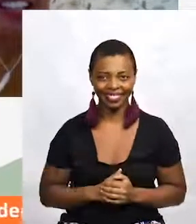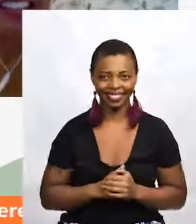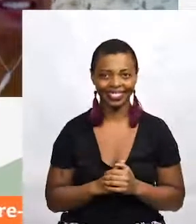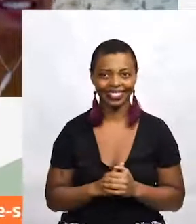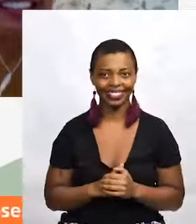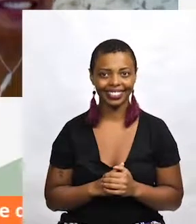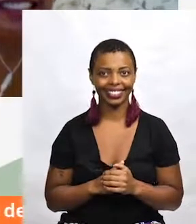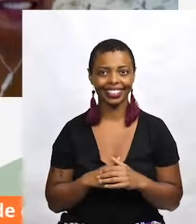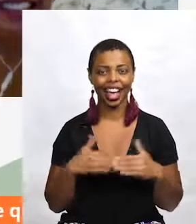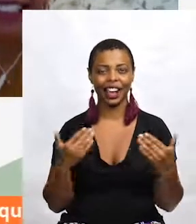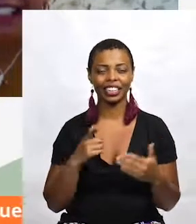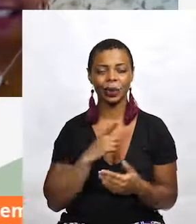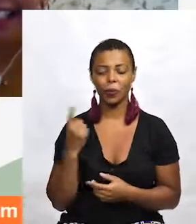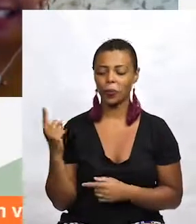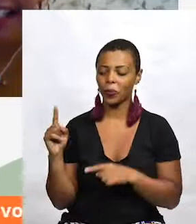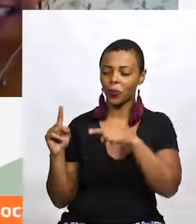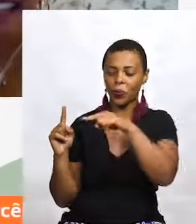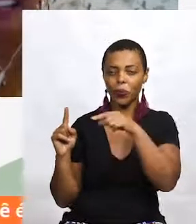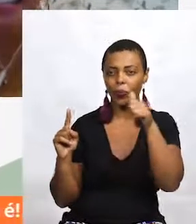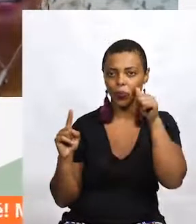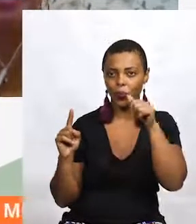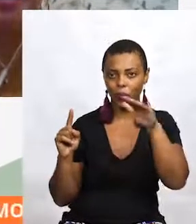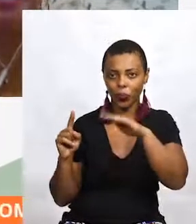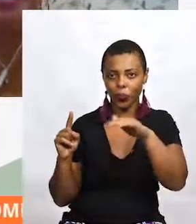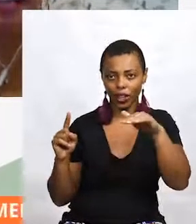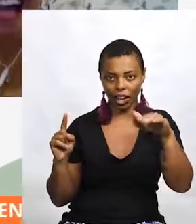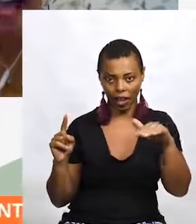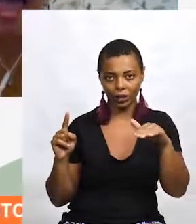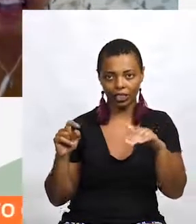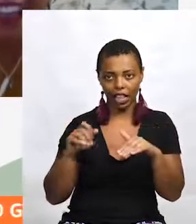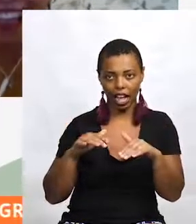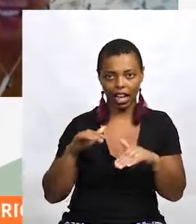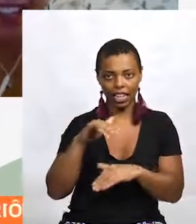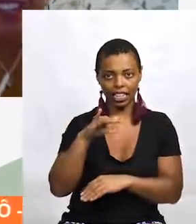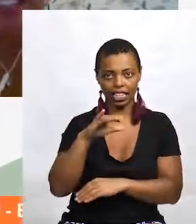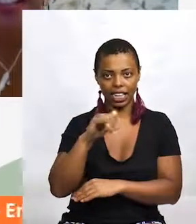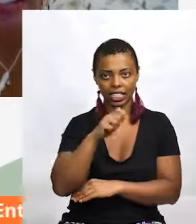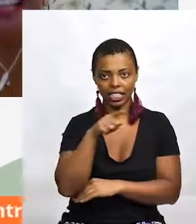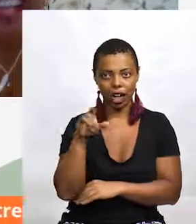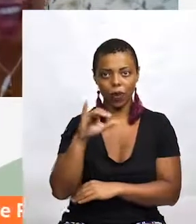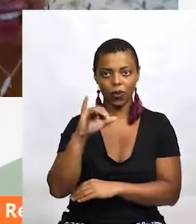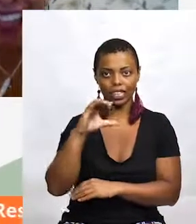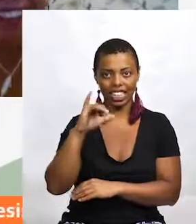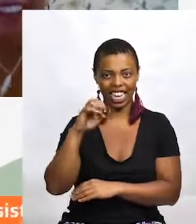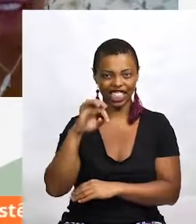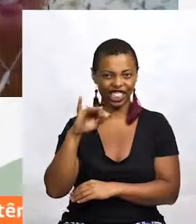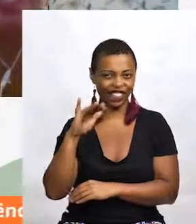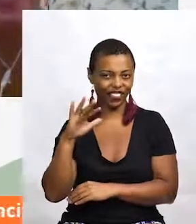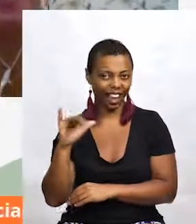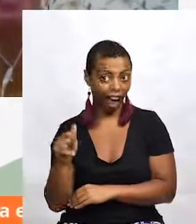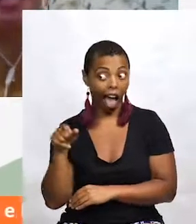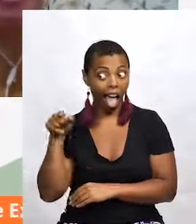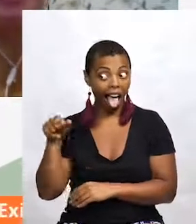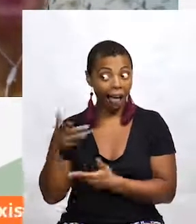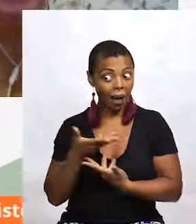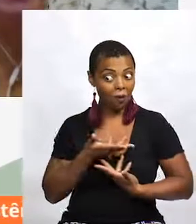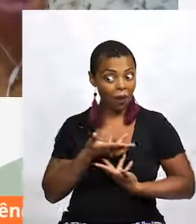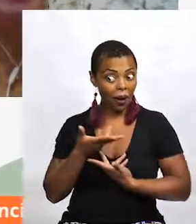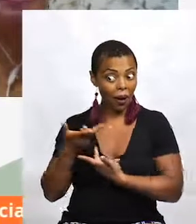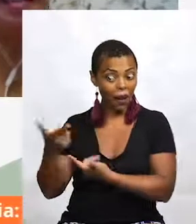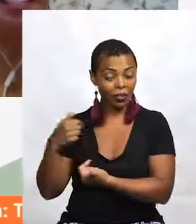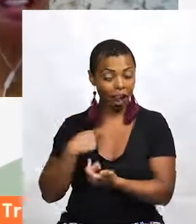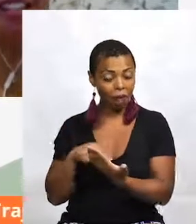uma estudante de iniciação científica, ela que me convidou e ela que veio com o